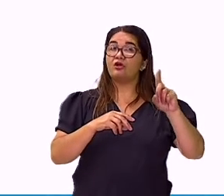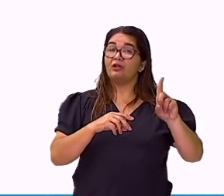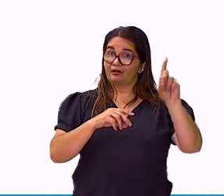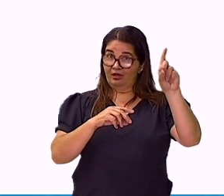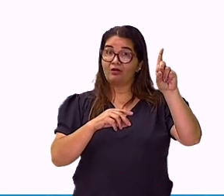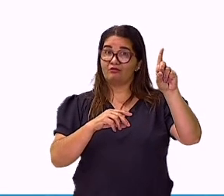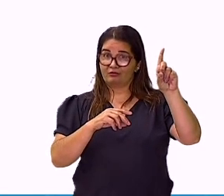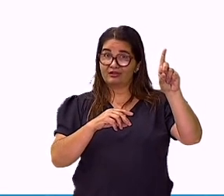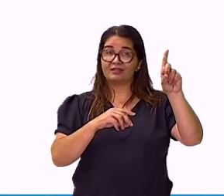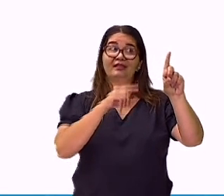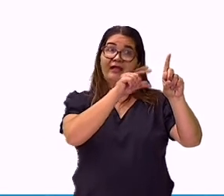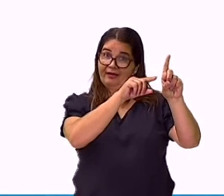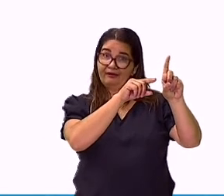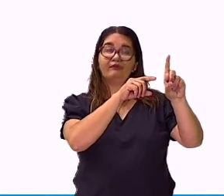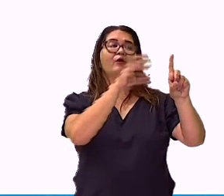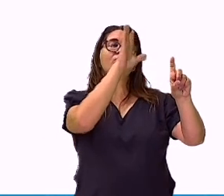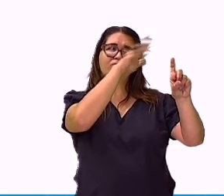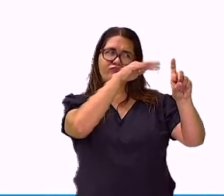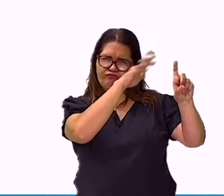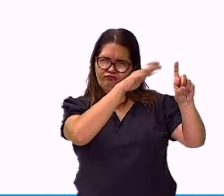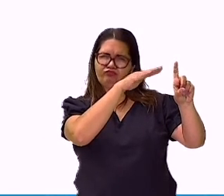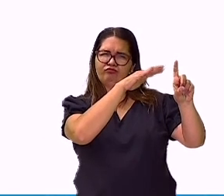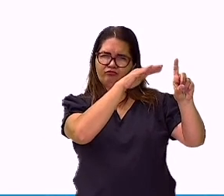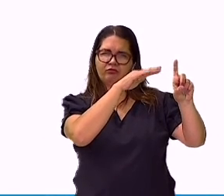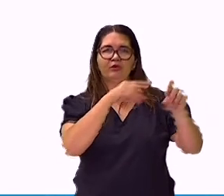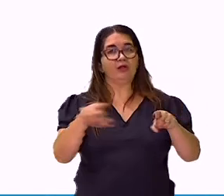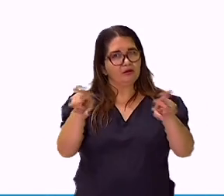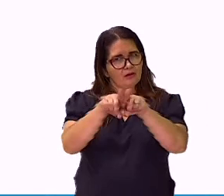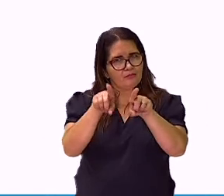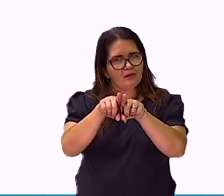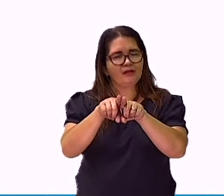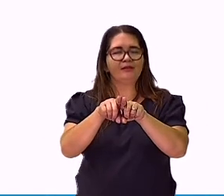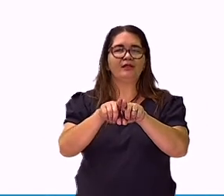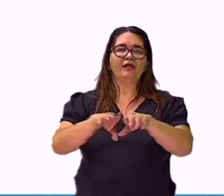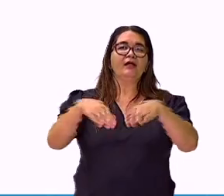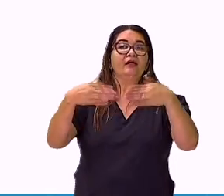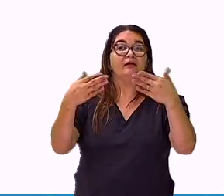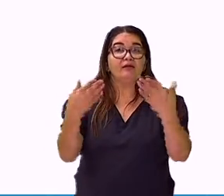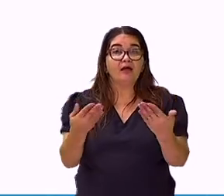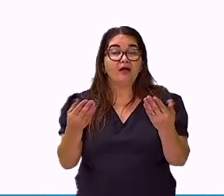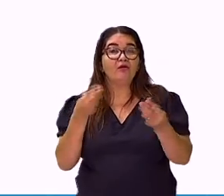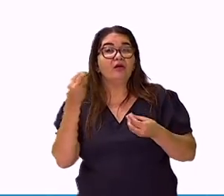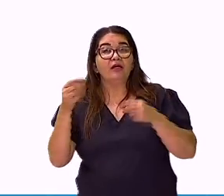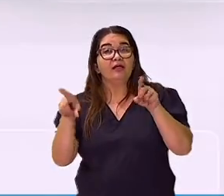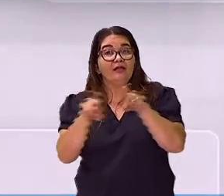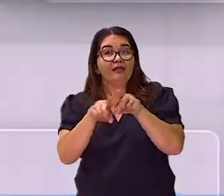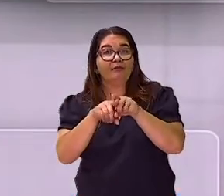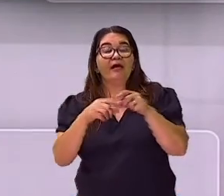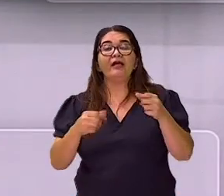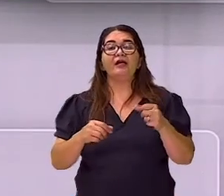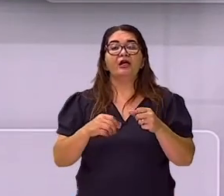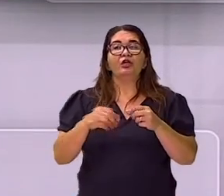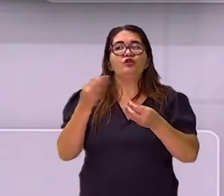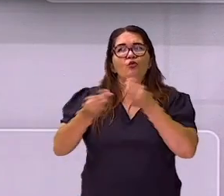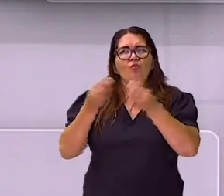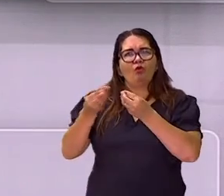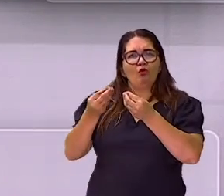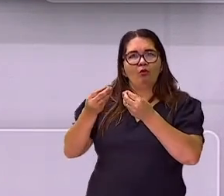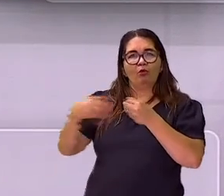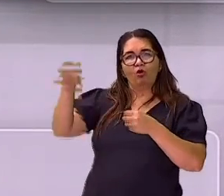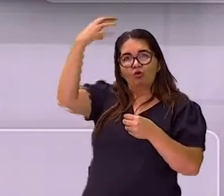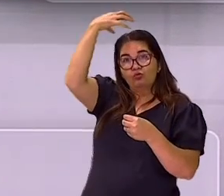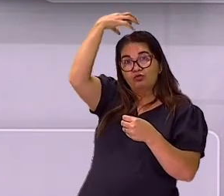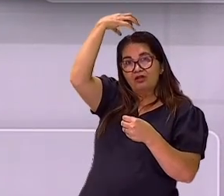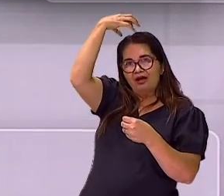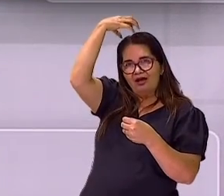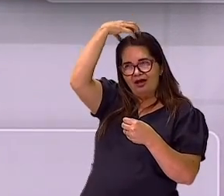grande imperador persa, Dario III, teve também a mesma pretensão de seus antecessores. Porém, a